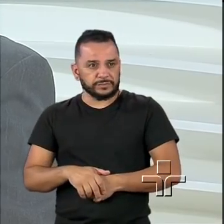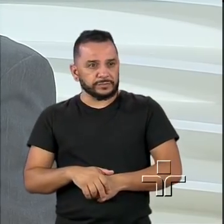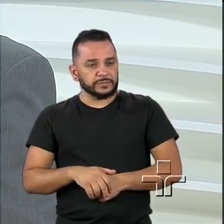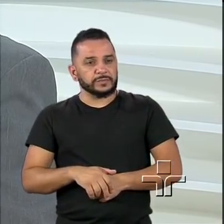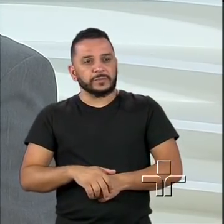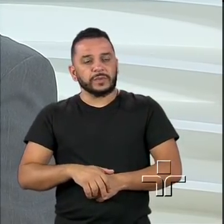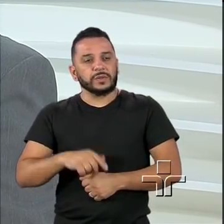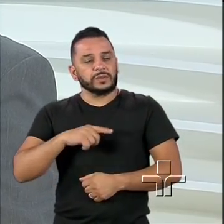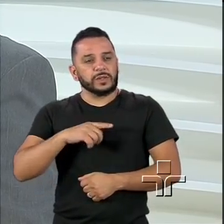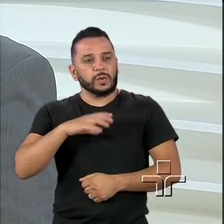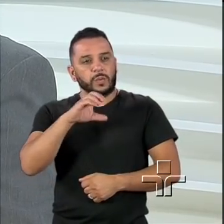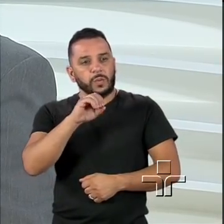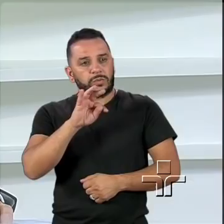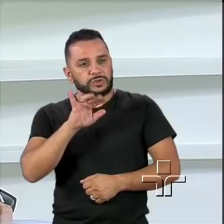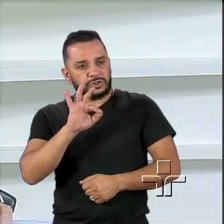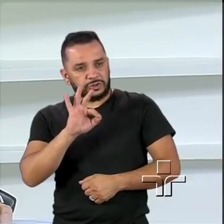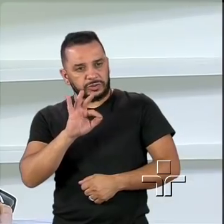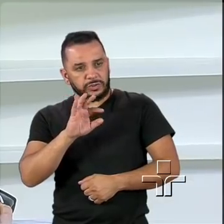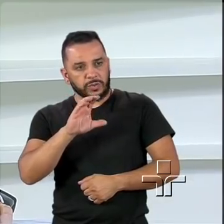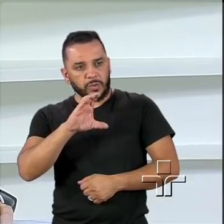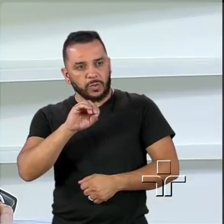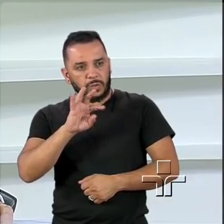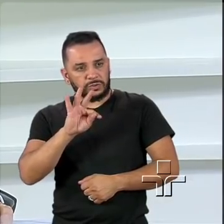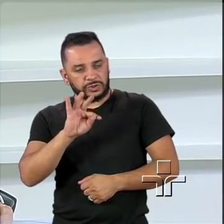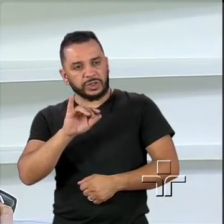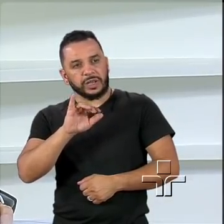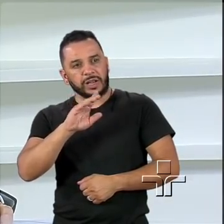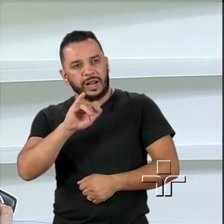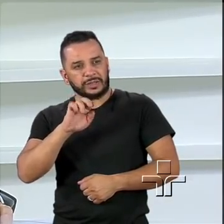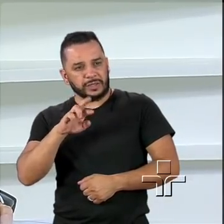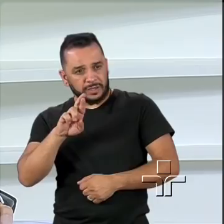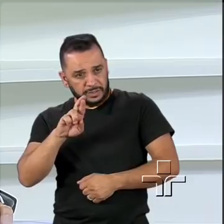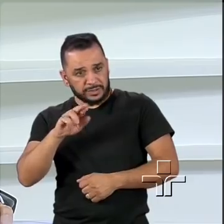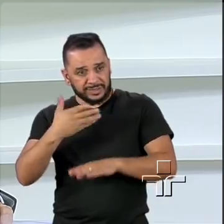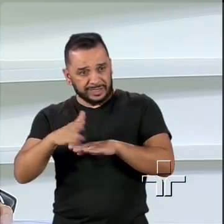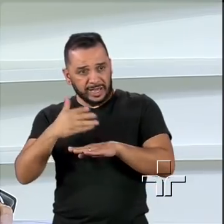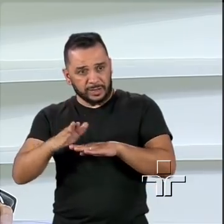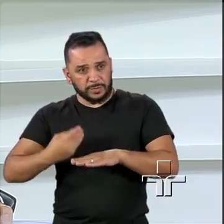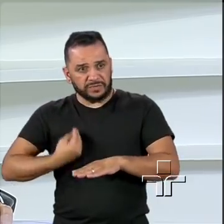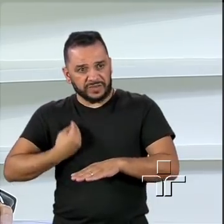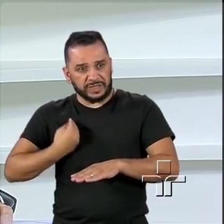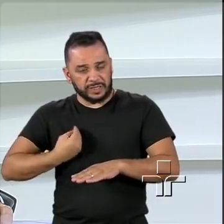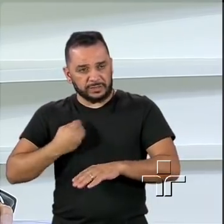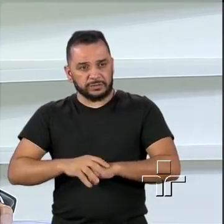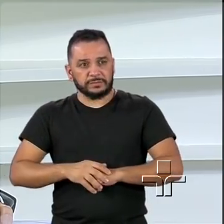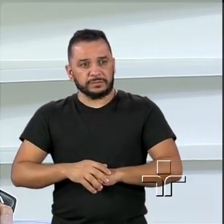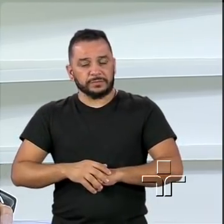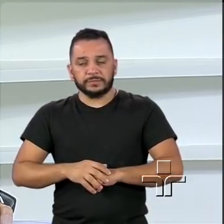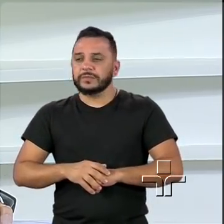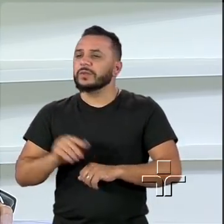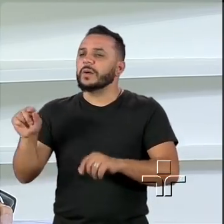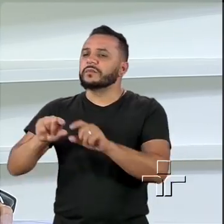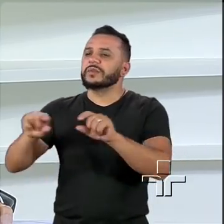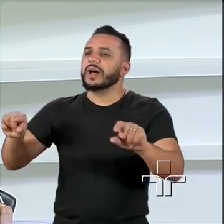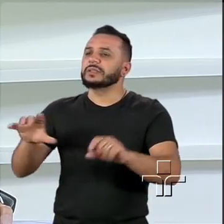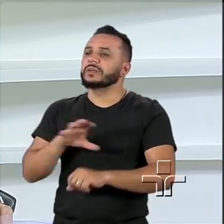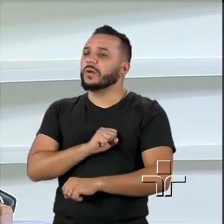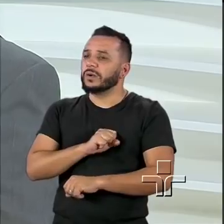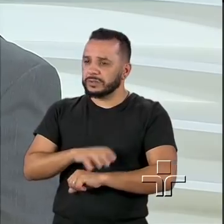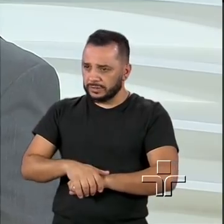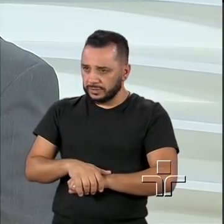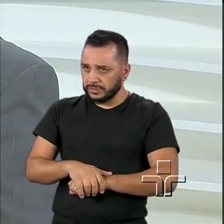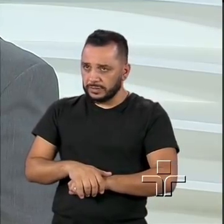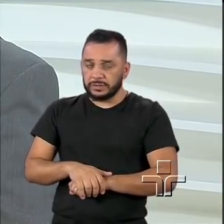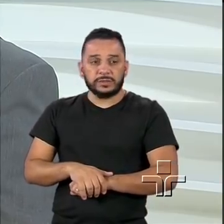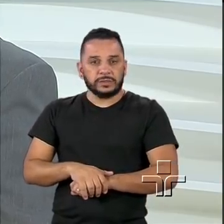Coach Carter. Um treino para a vida. Uhum. E uma frase que o senhor goste, que seja um...